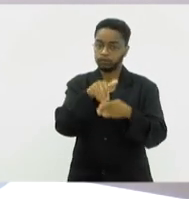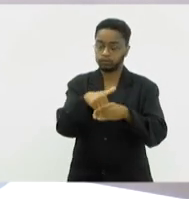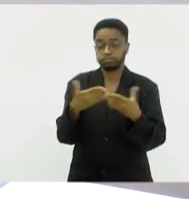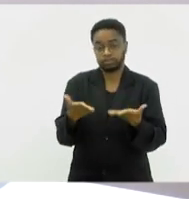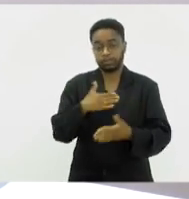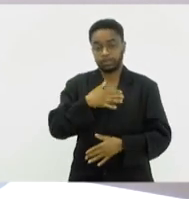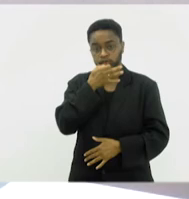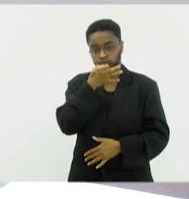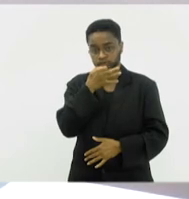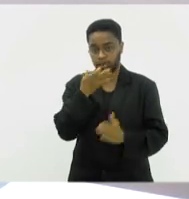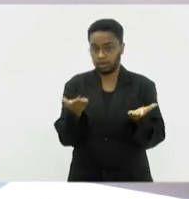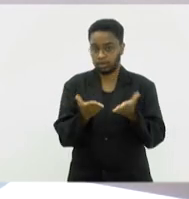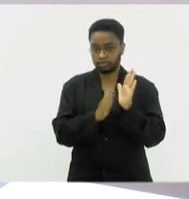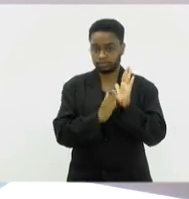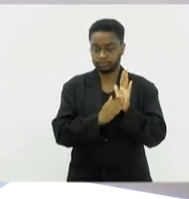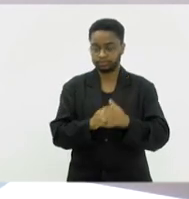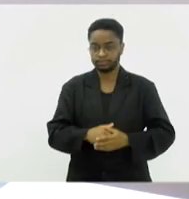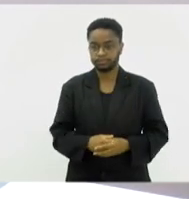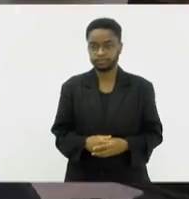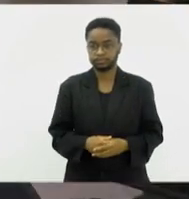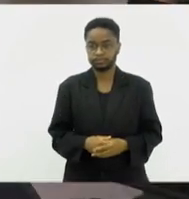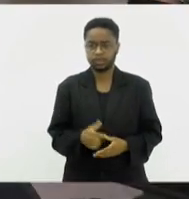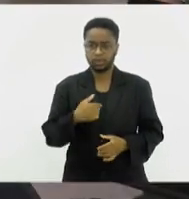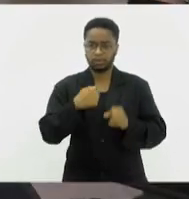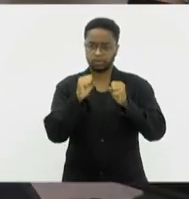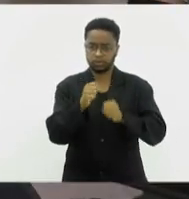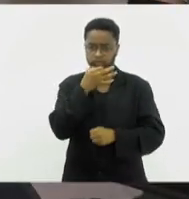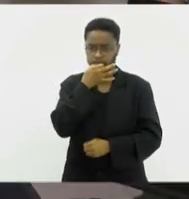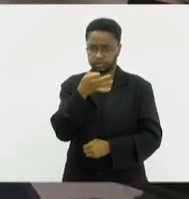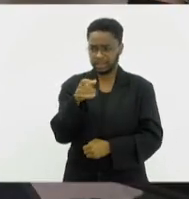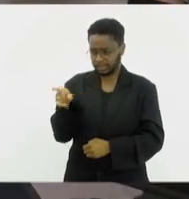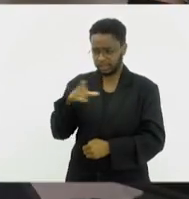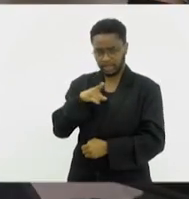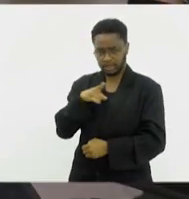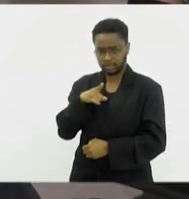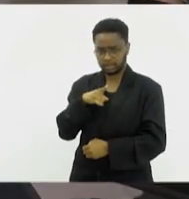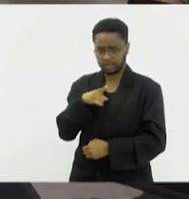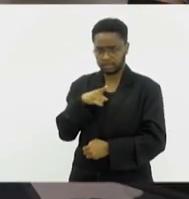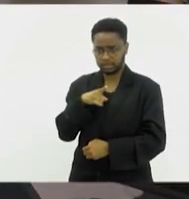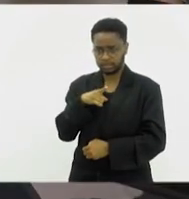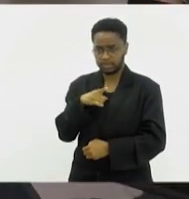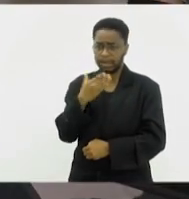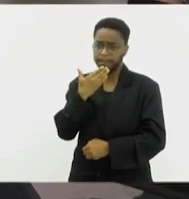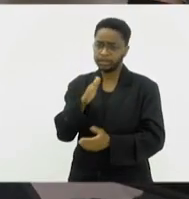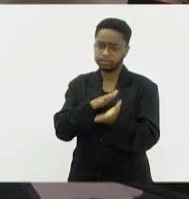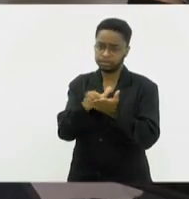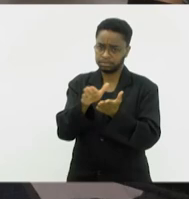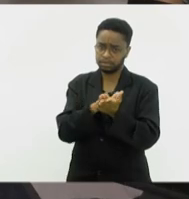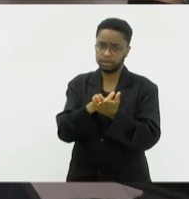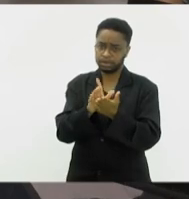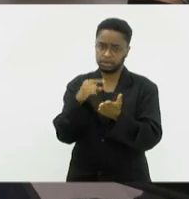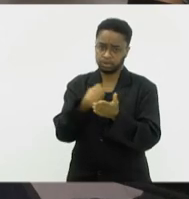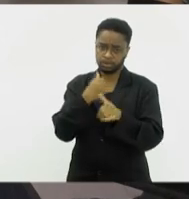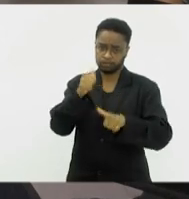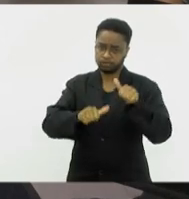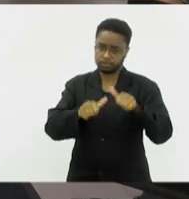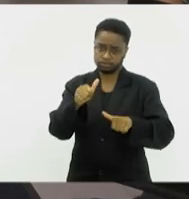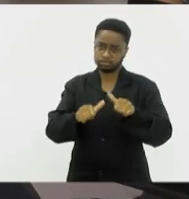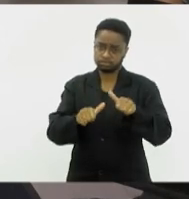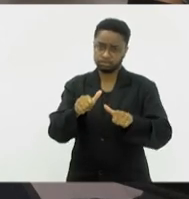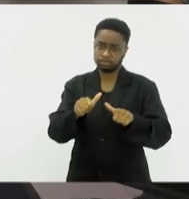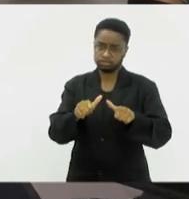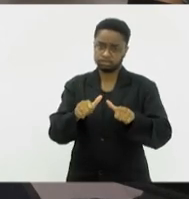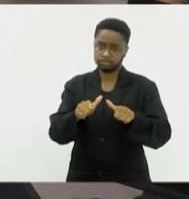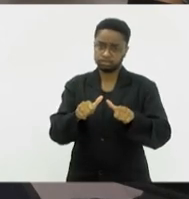sugestão... Posso dar uma sugestão rápida, deputado? A senhora tem aí? Pede para imprimir, pede para a gente olhar. Porque